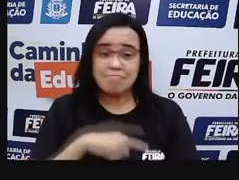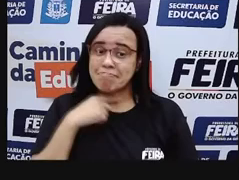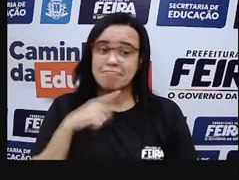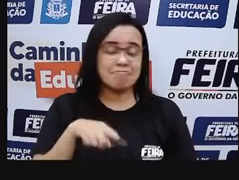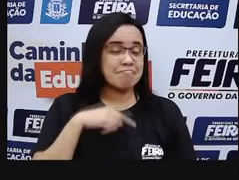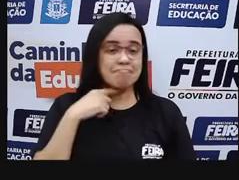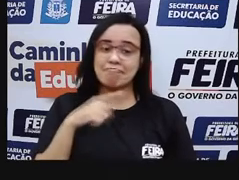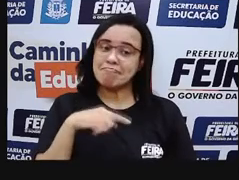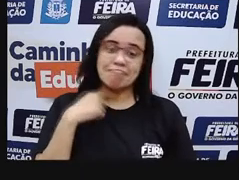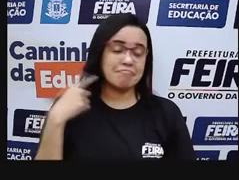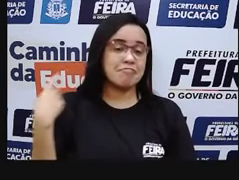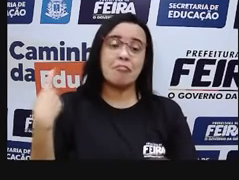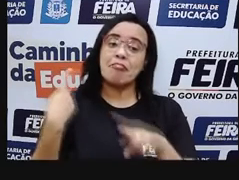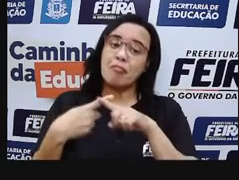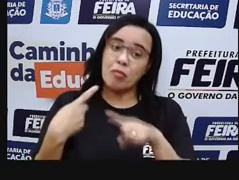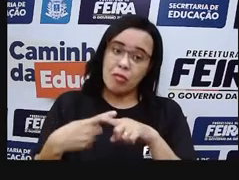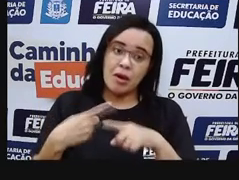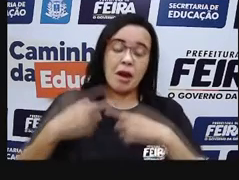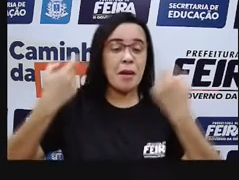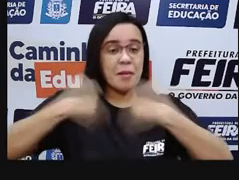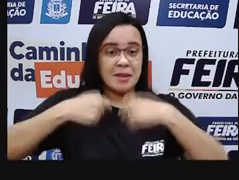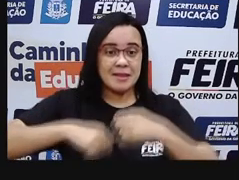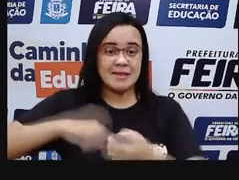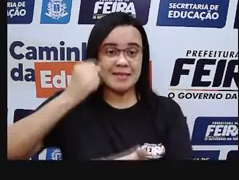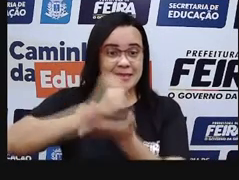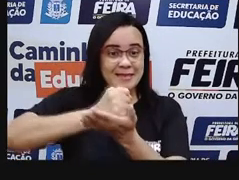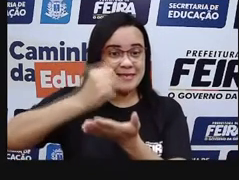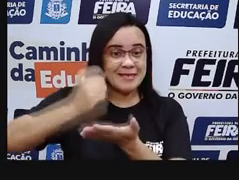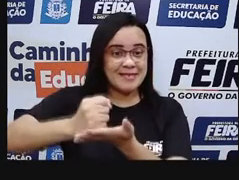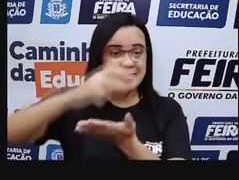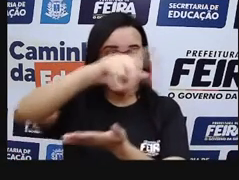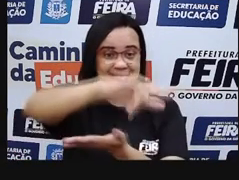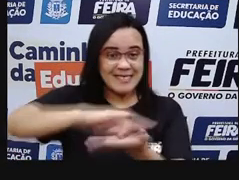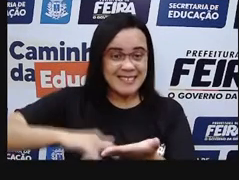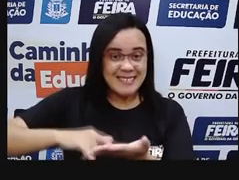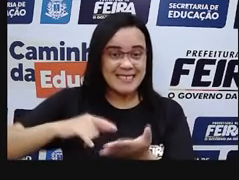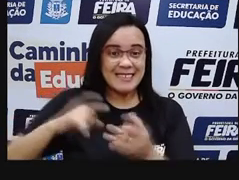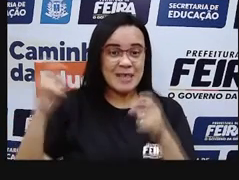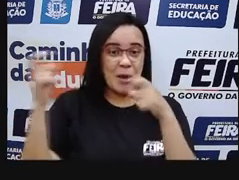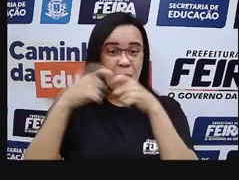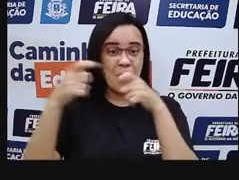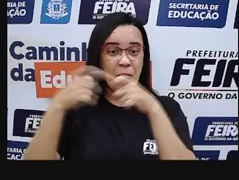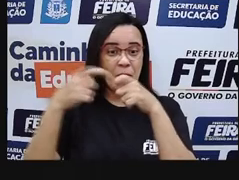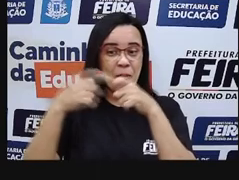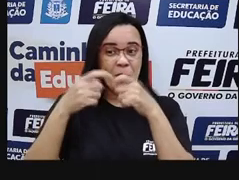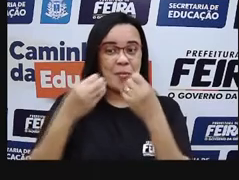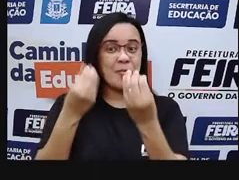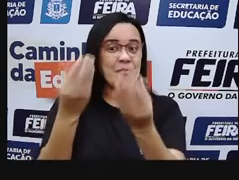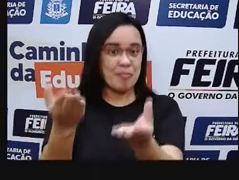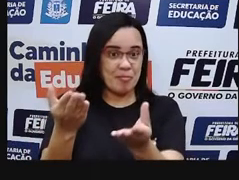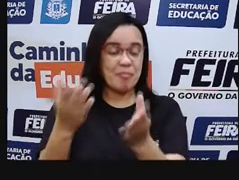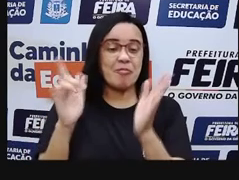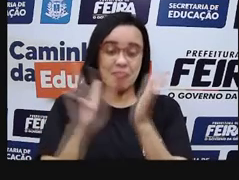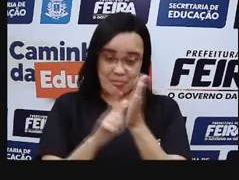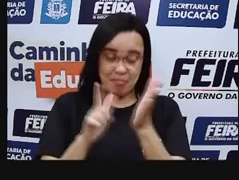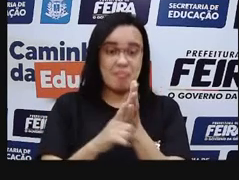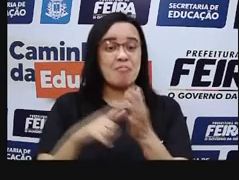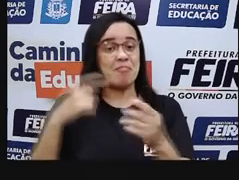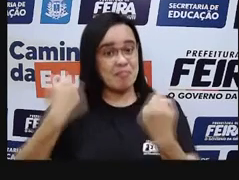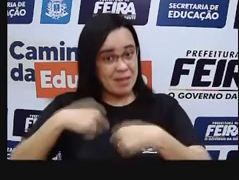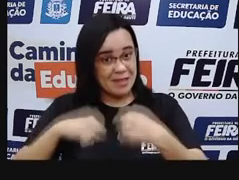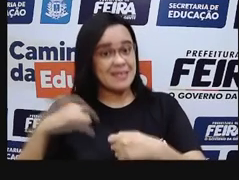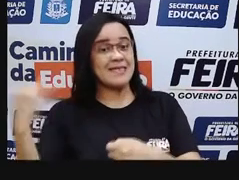antibiótico por receita médica a aí vem na outra questão que a gente vai entender que a